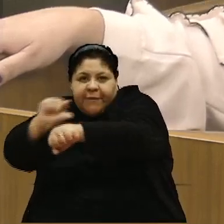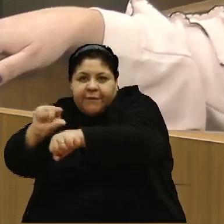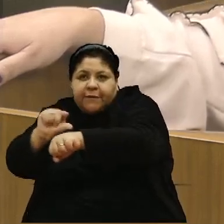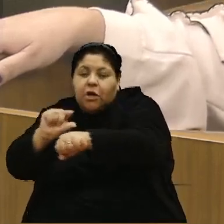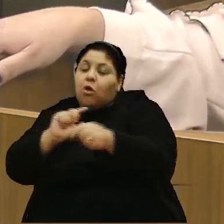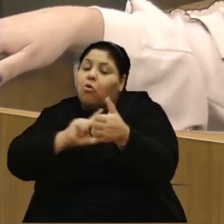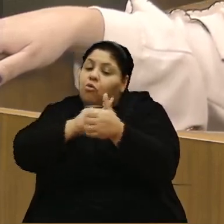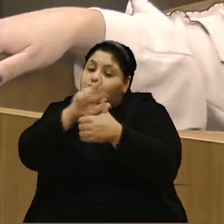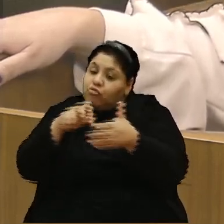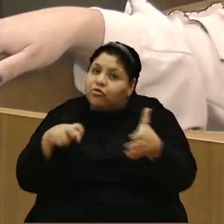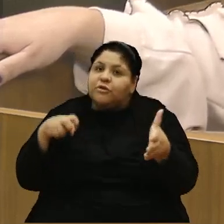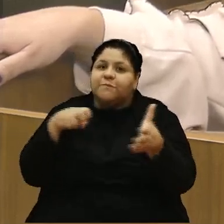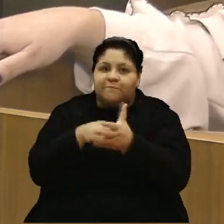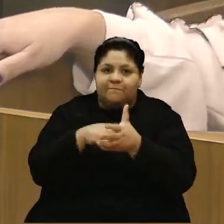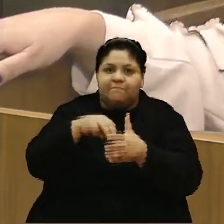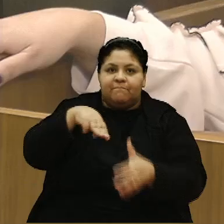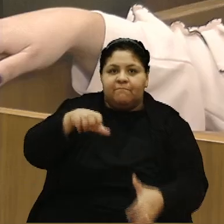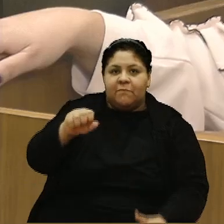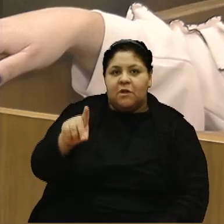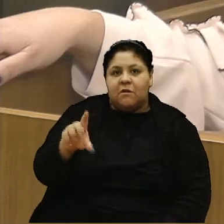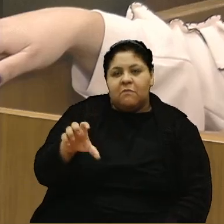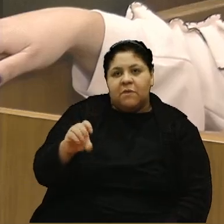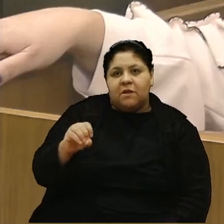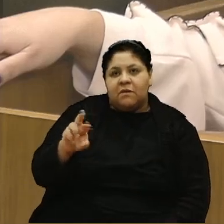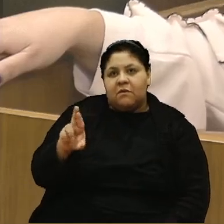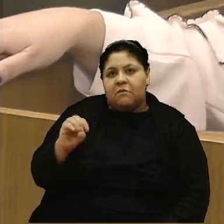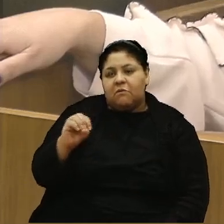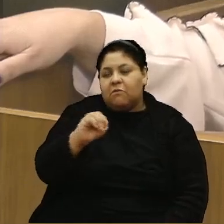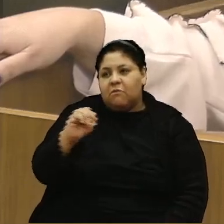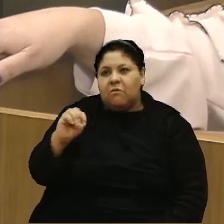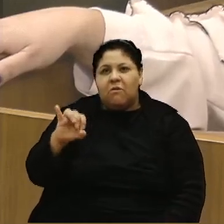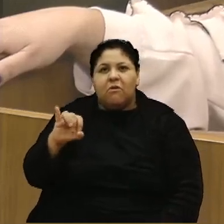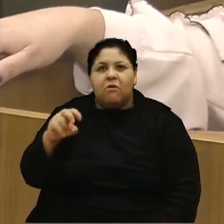acidentes acontecendo na Amadeu Rossi, porque a sinalização